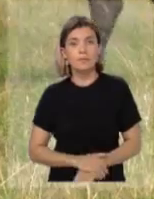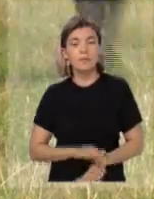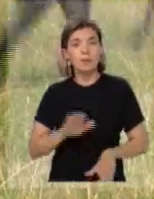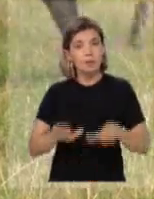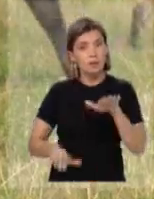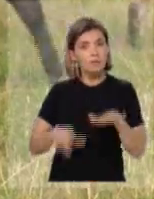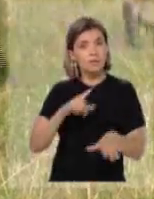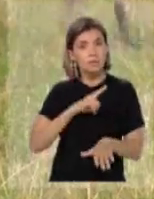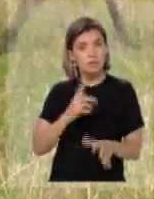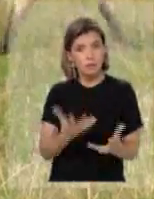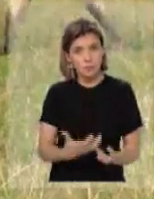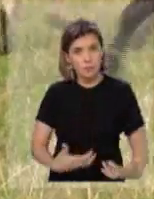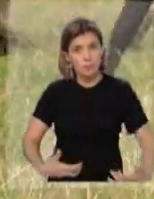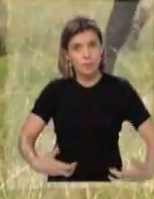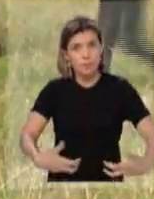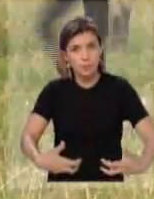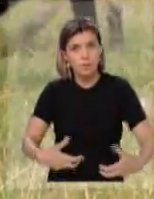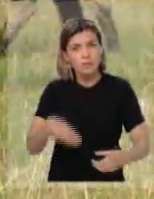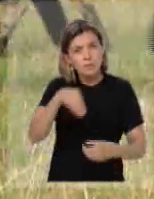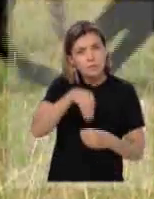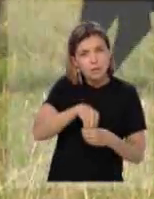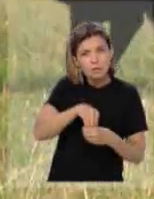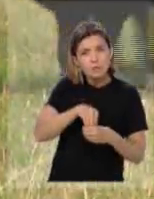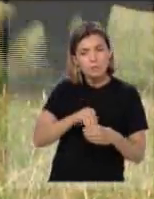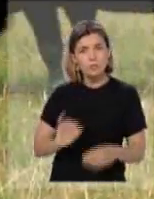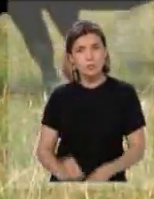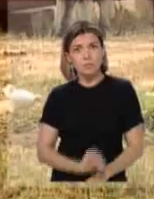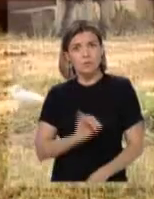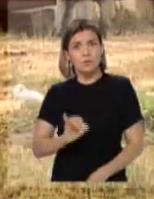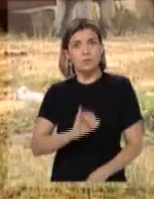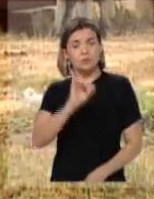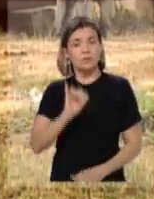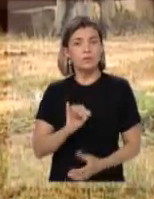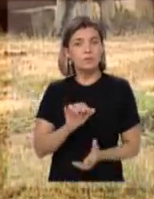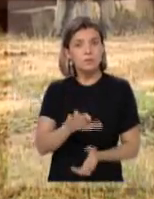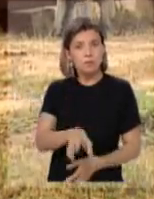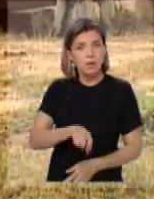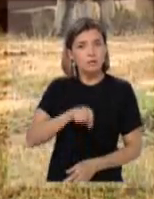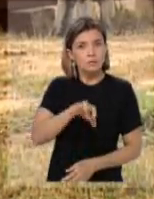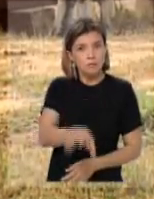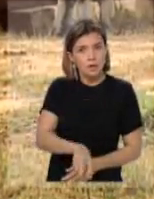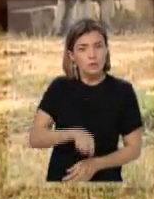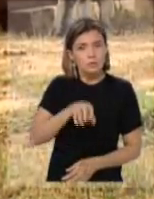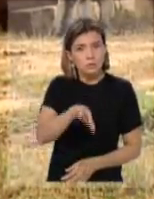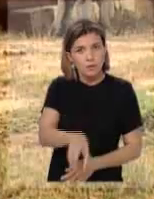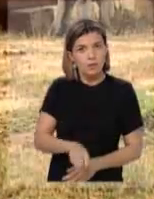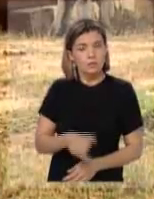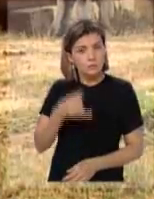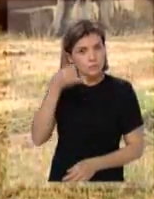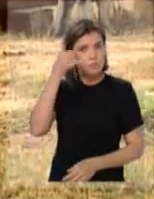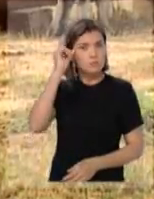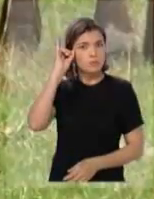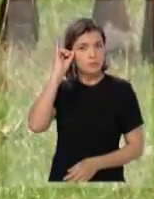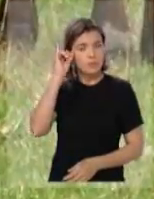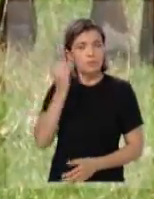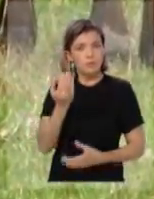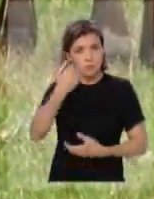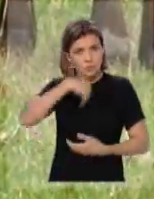Apenas alguns micro-organismos, como os que estão presentes no sistema digestivo dos animais ruminantes,